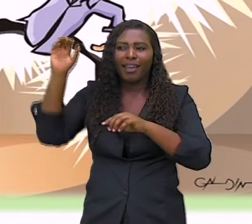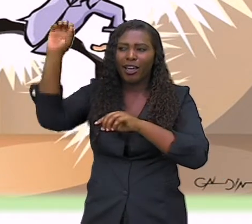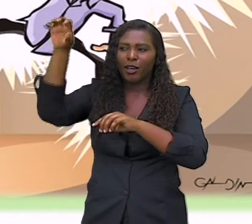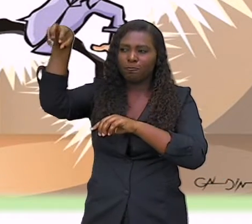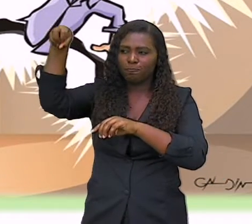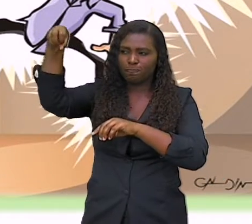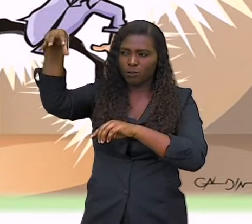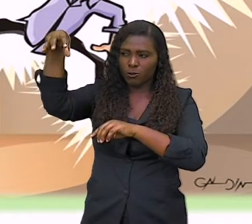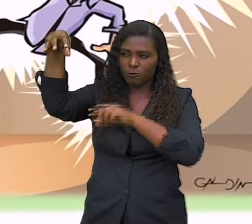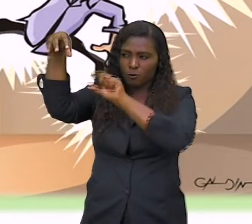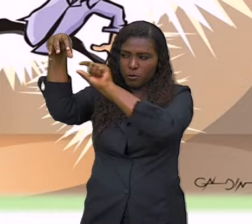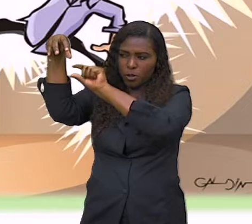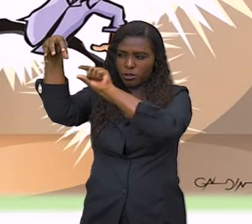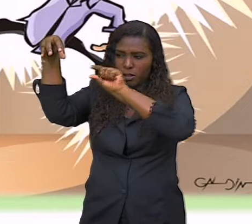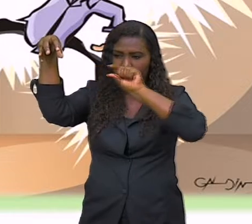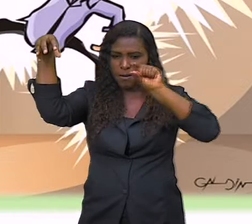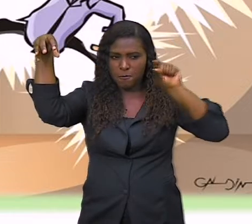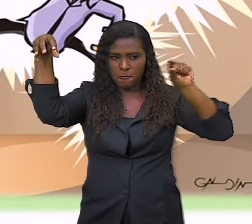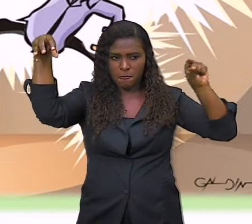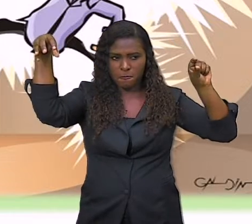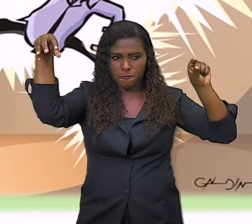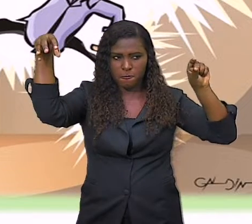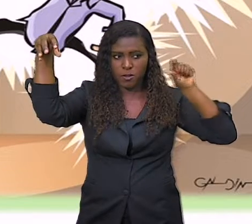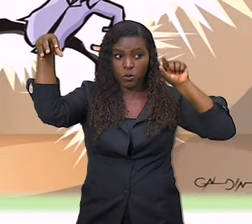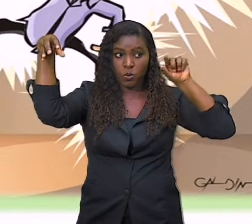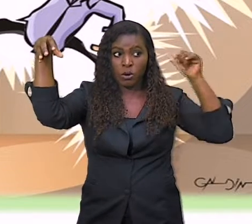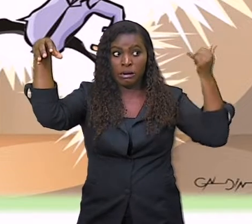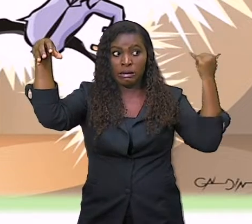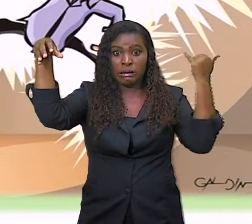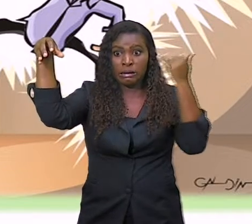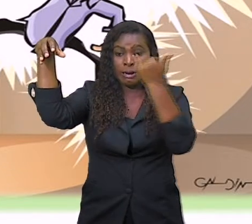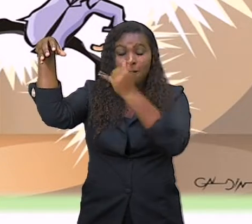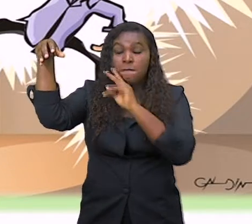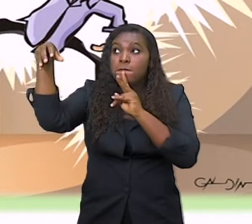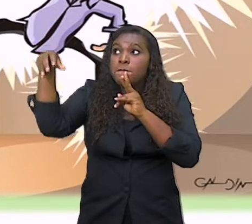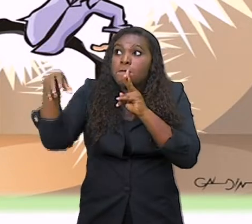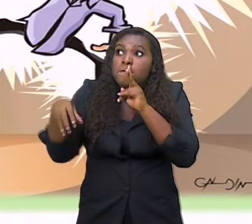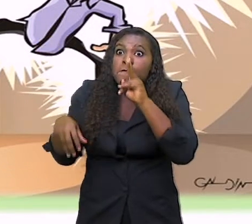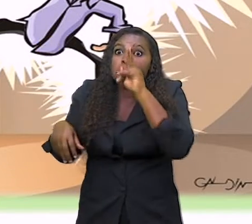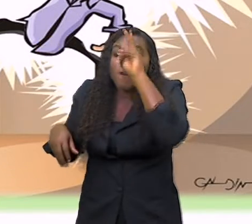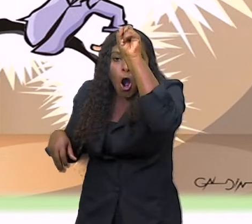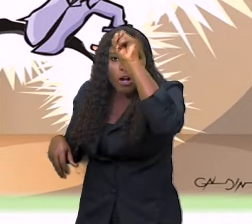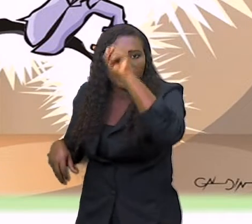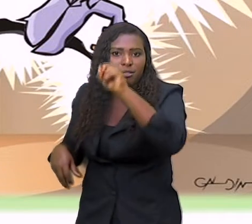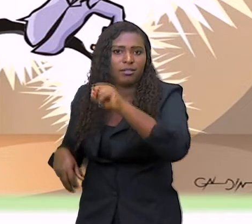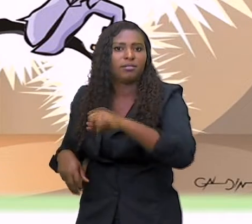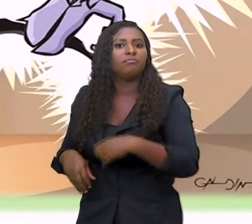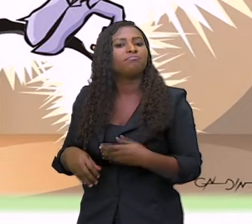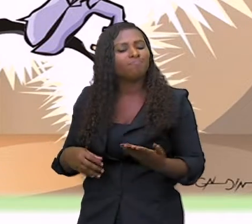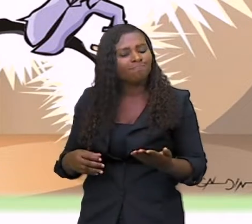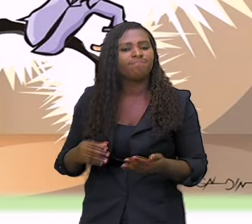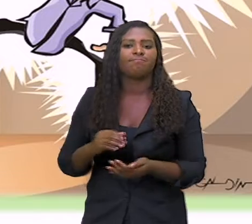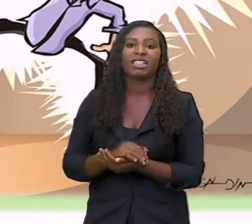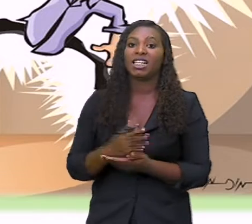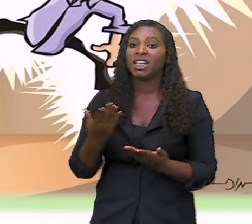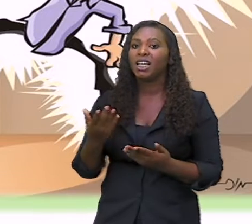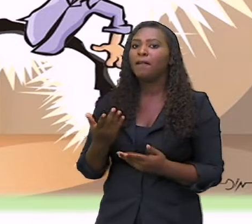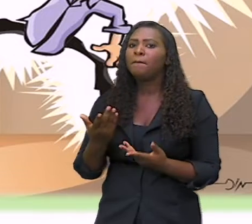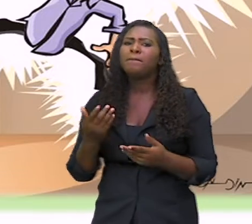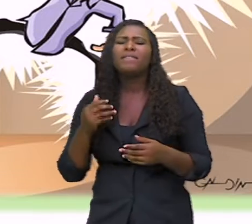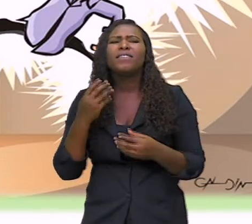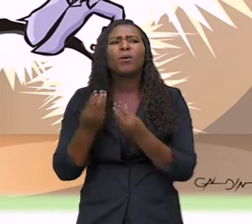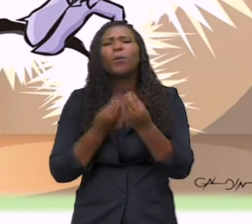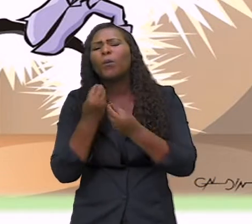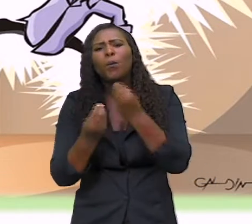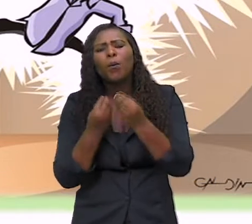eletrocutar uma pessoa. O que determina as consequências do choque é a intensidade dessa